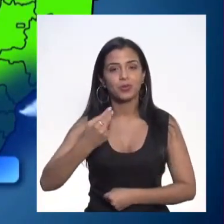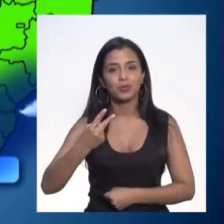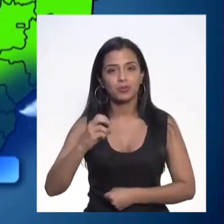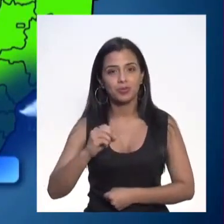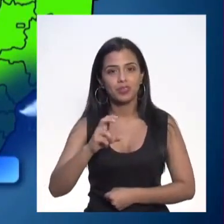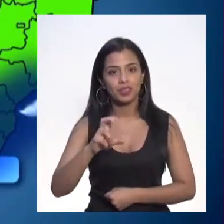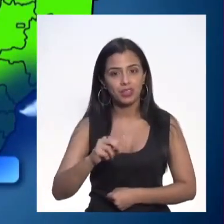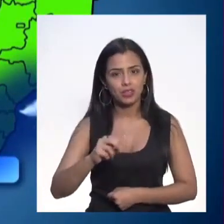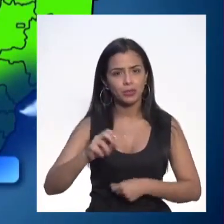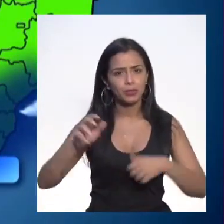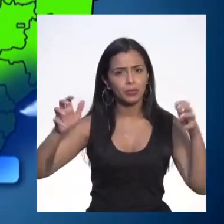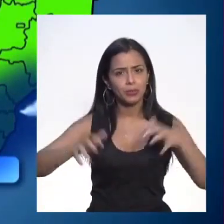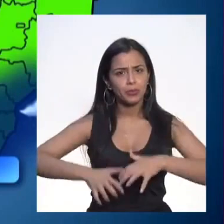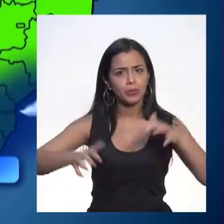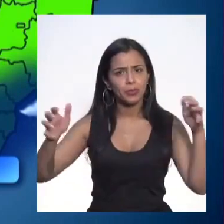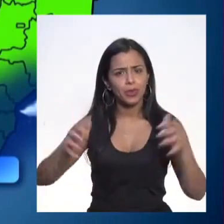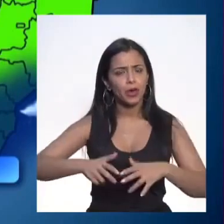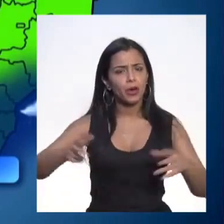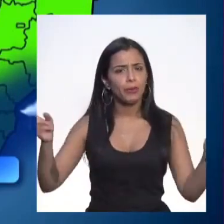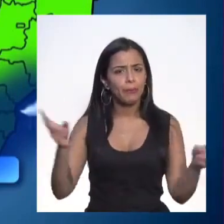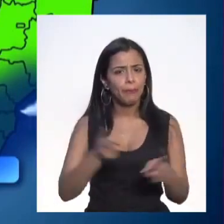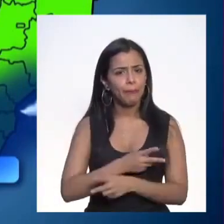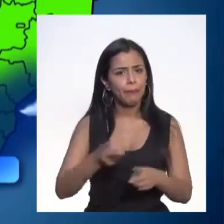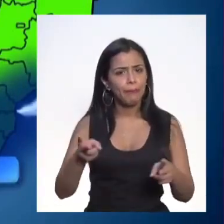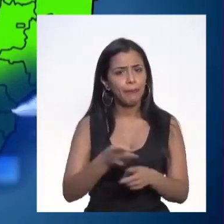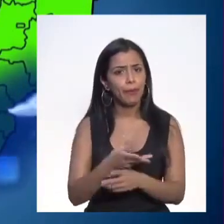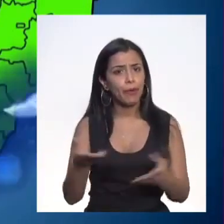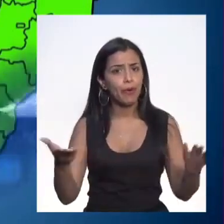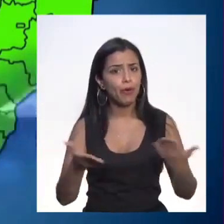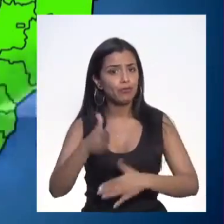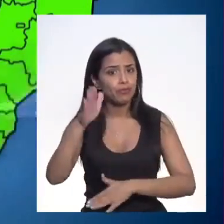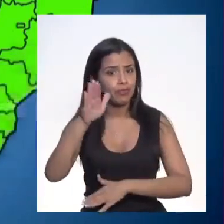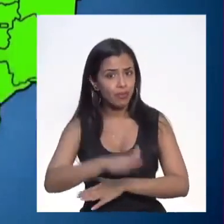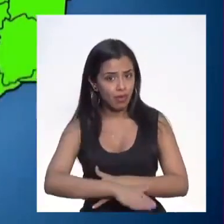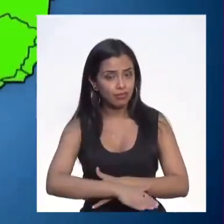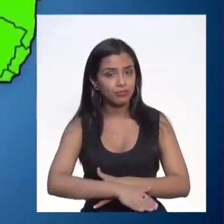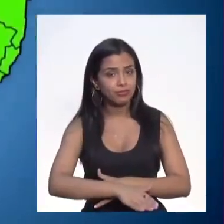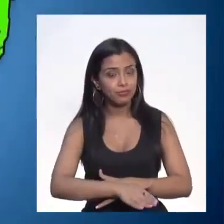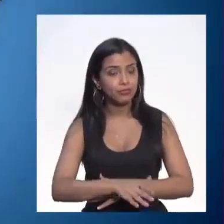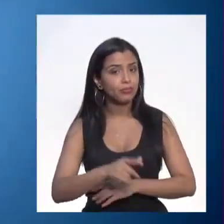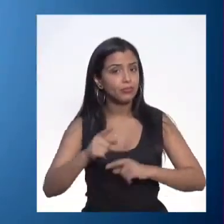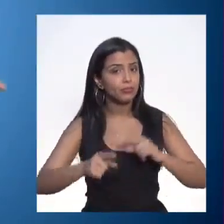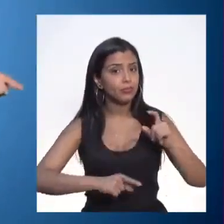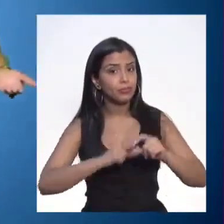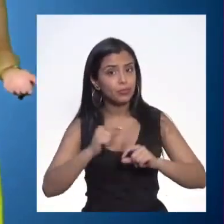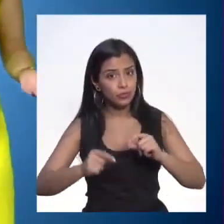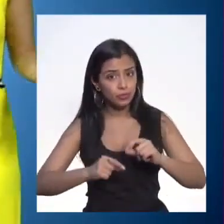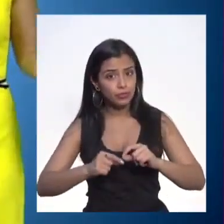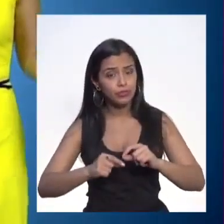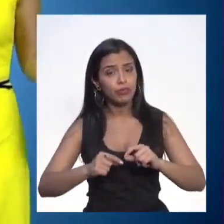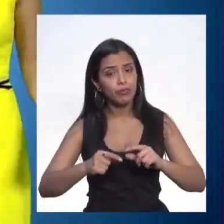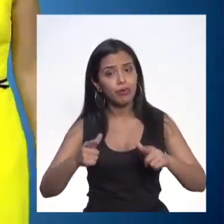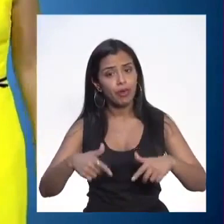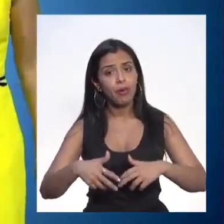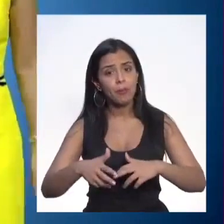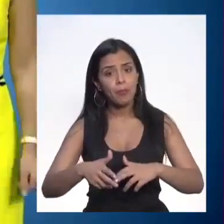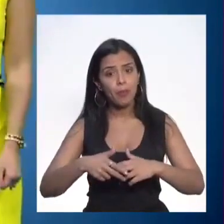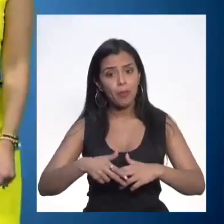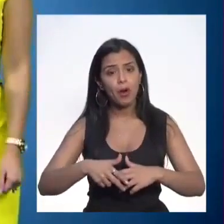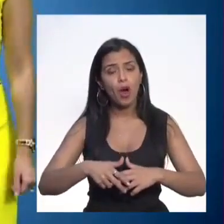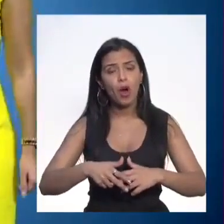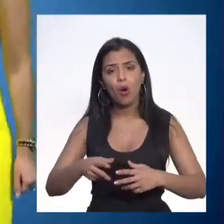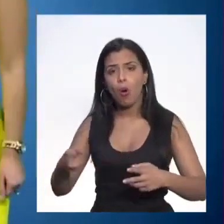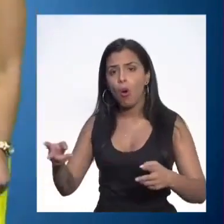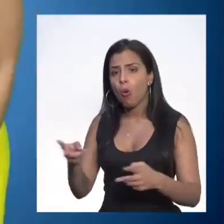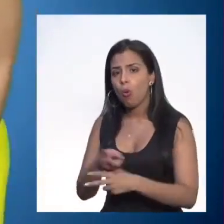devem provocar temporais com ventos fortes hoje à tarde nessas regiões. O motivo para toda essa chuva é o transporte de um ar quente